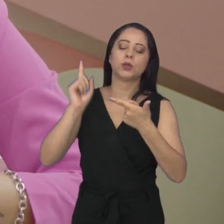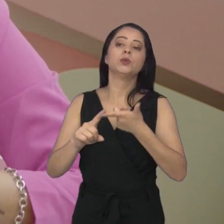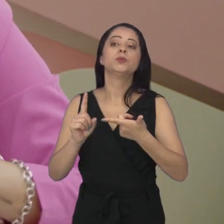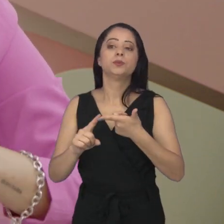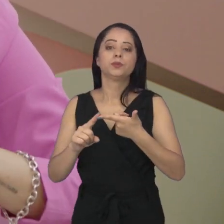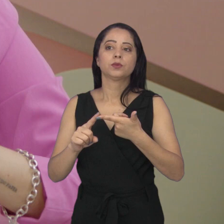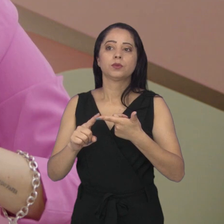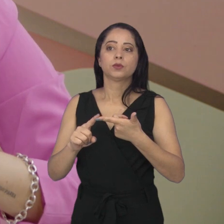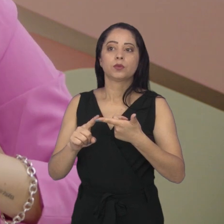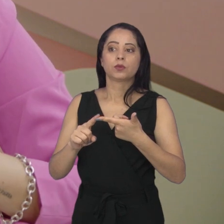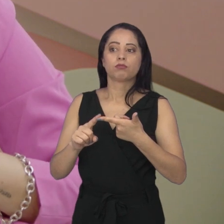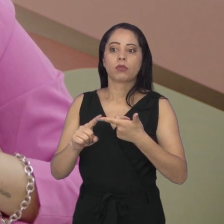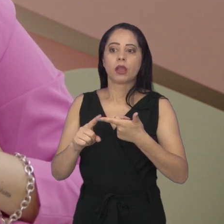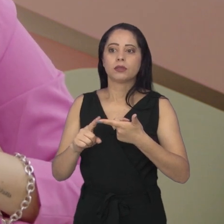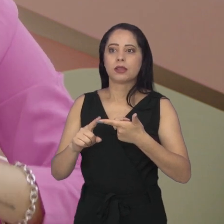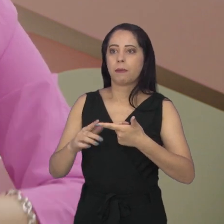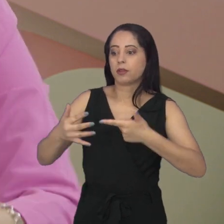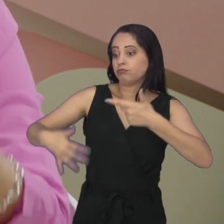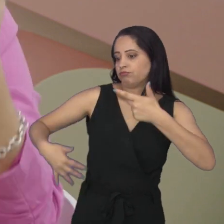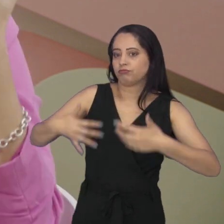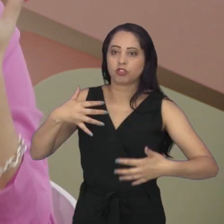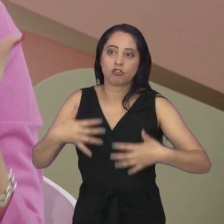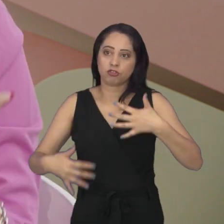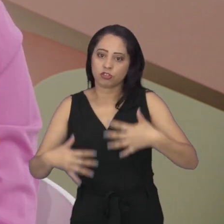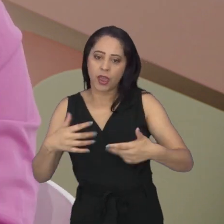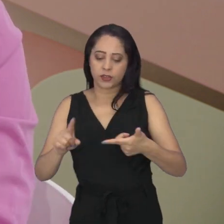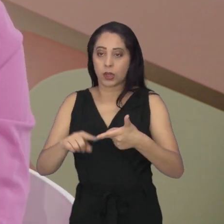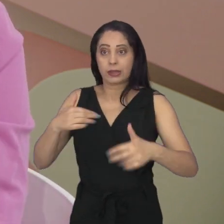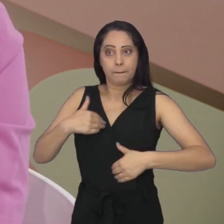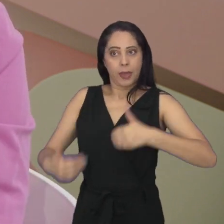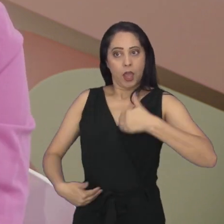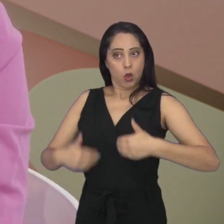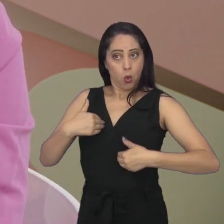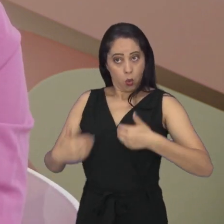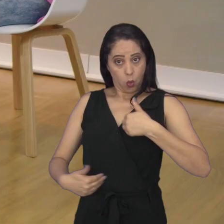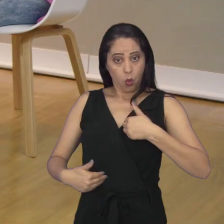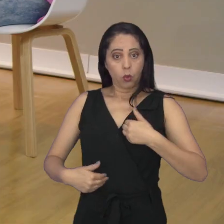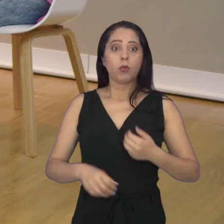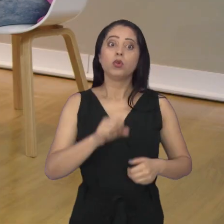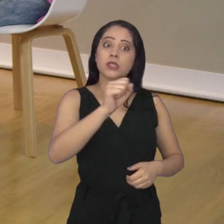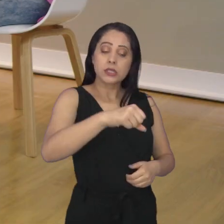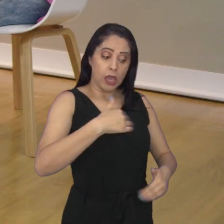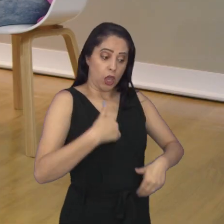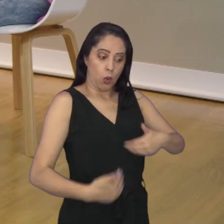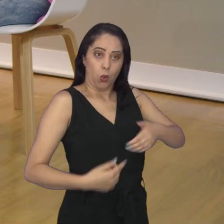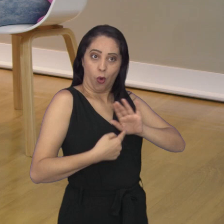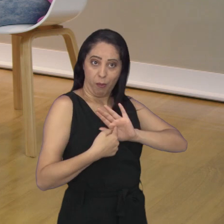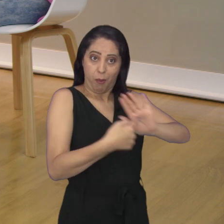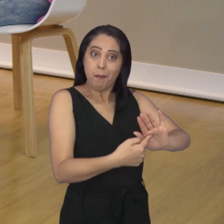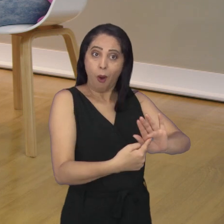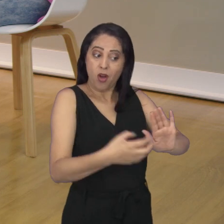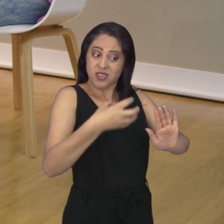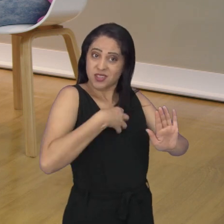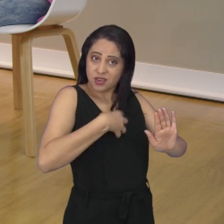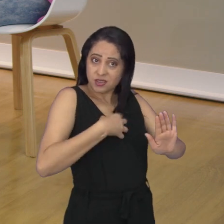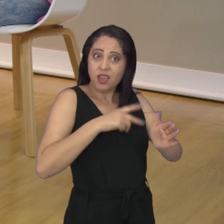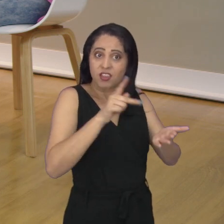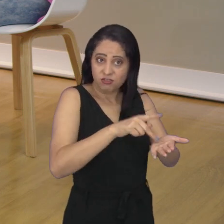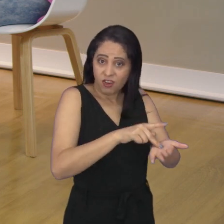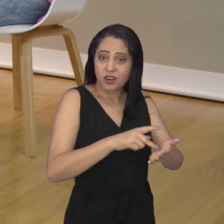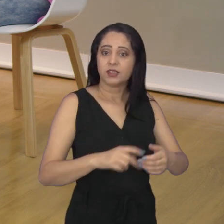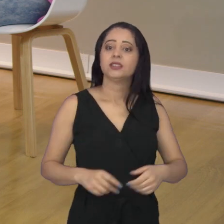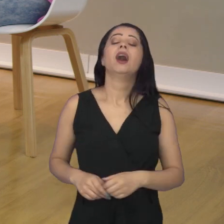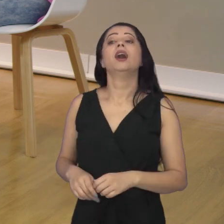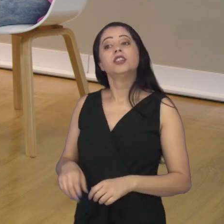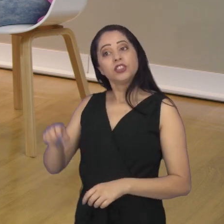faciais, gestos, a comunicação corporal. Sim, o corpo fala muito, o tempo todo. O tempo inteiro, né?